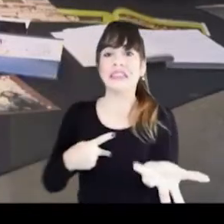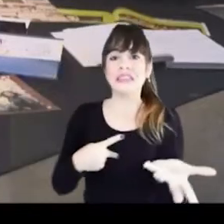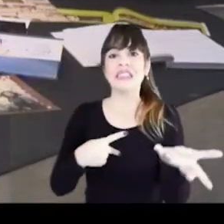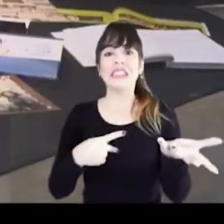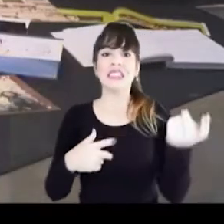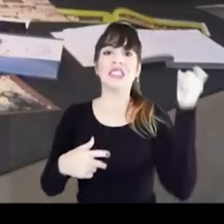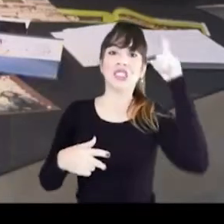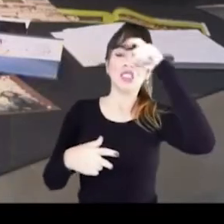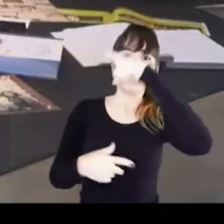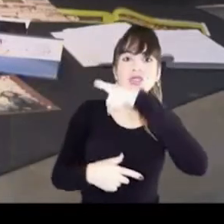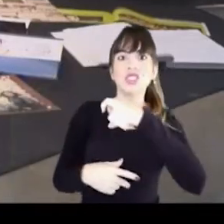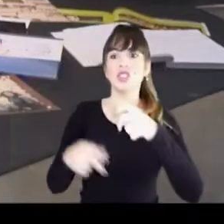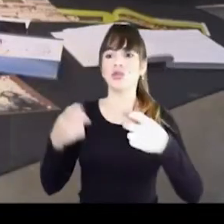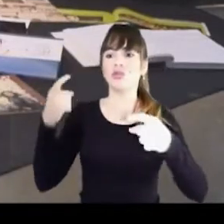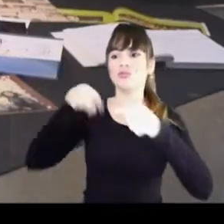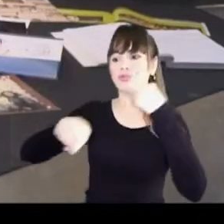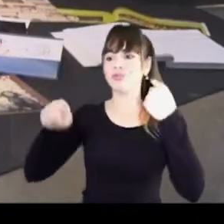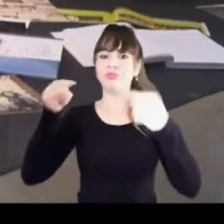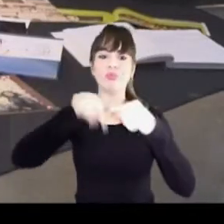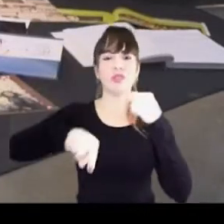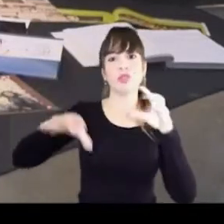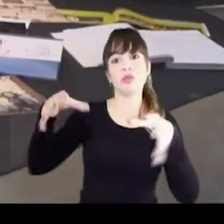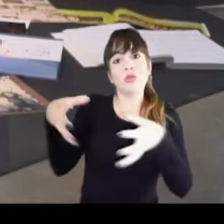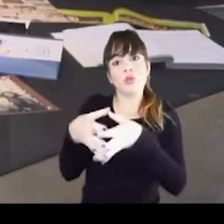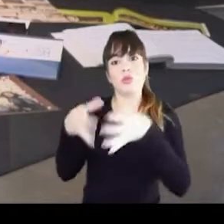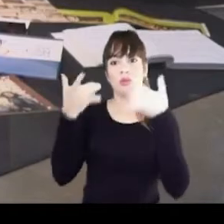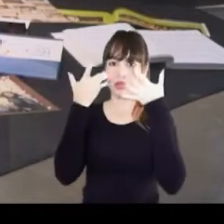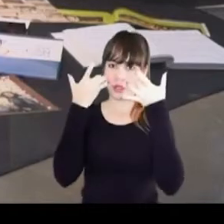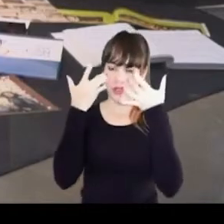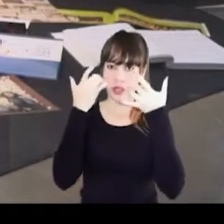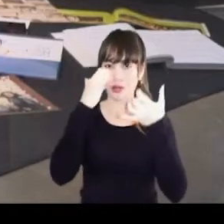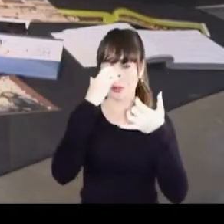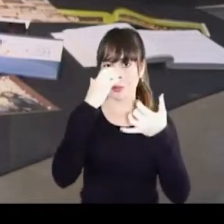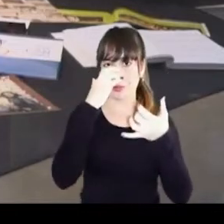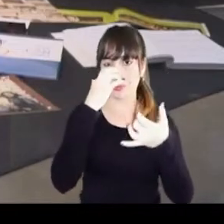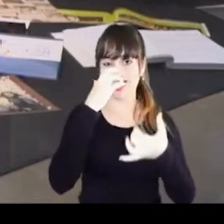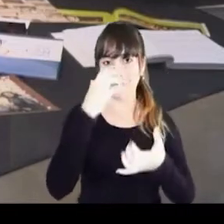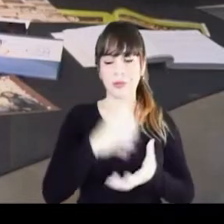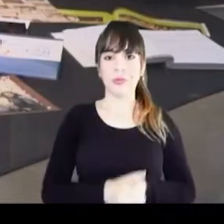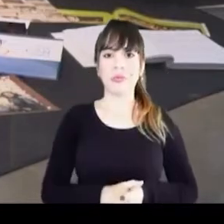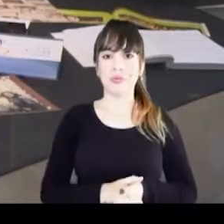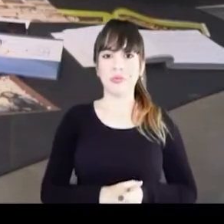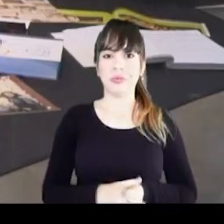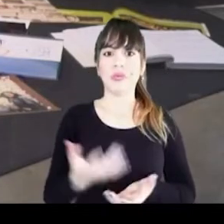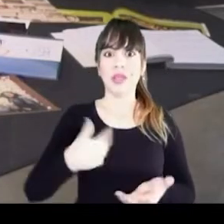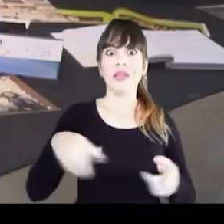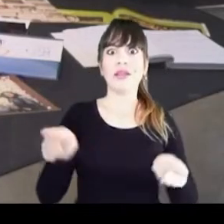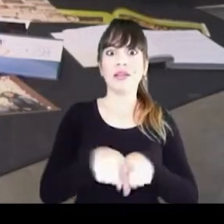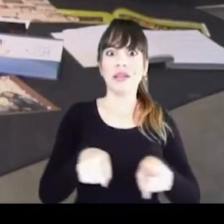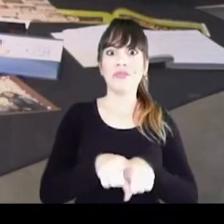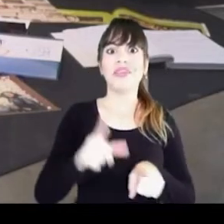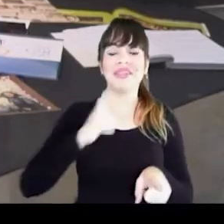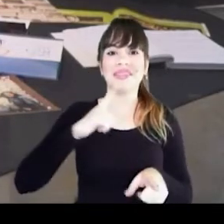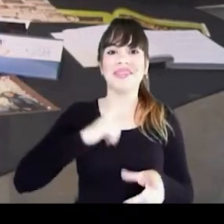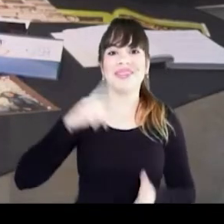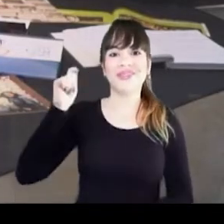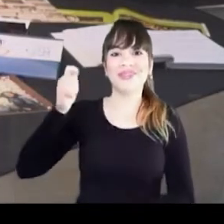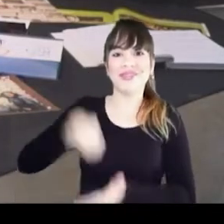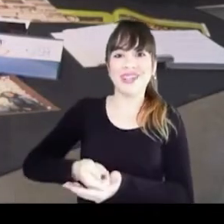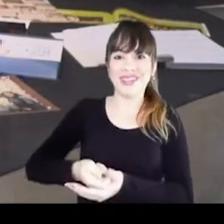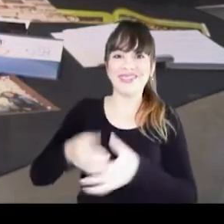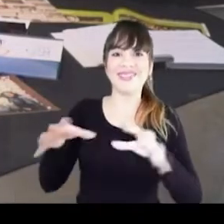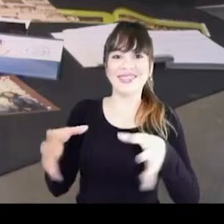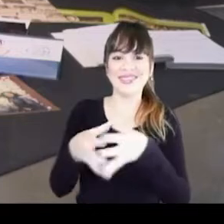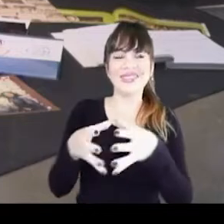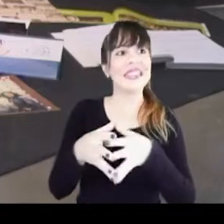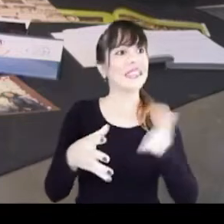tá, entra muito dentro das emergências do grupo de teatro. E né? Isso cabe... E tem uma folha de pagamento